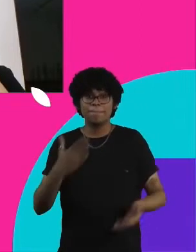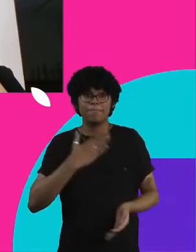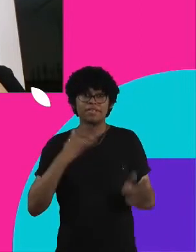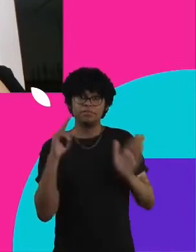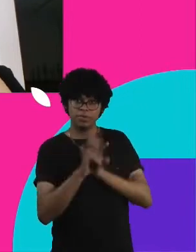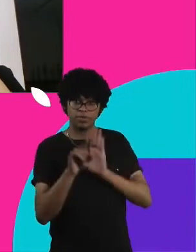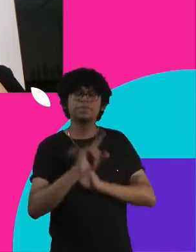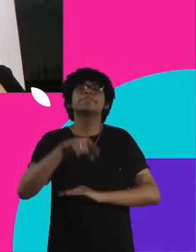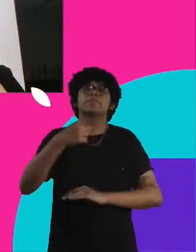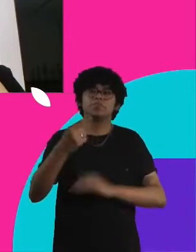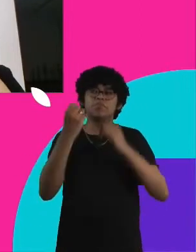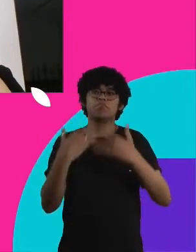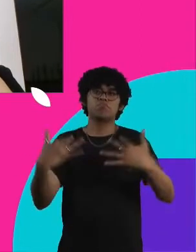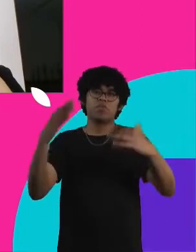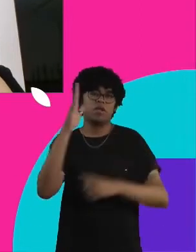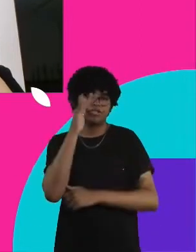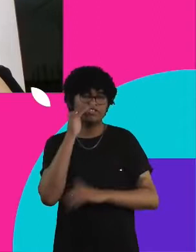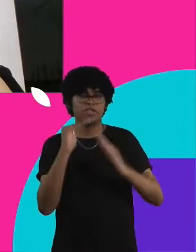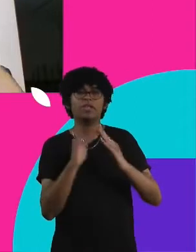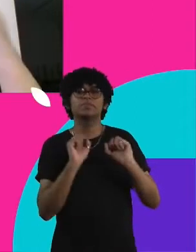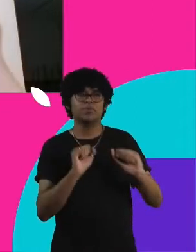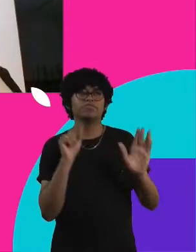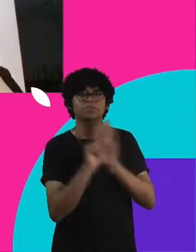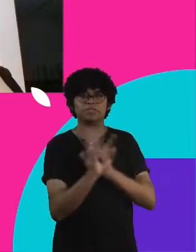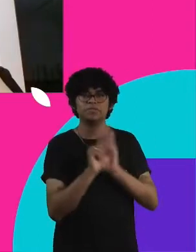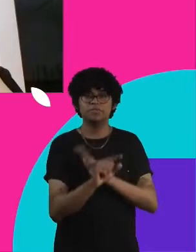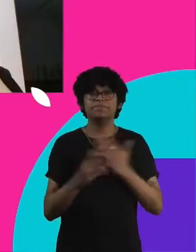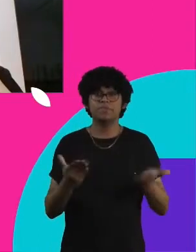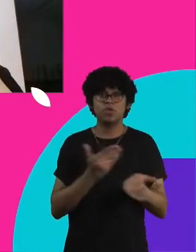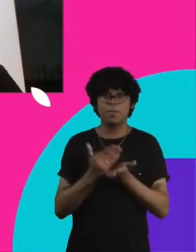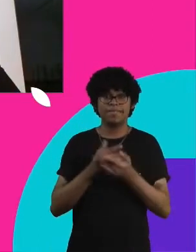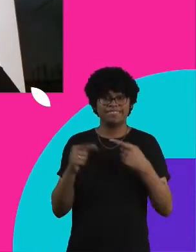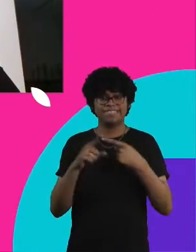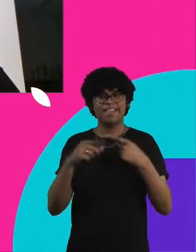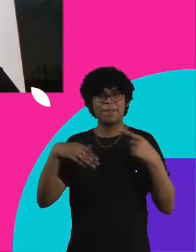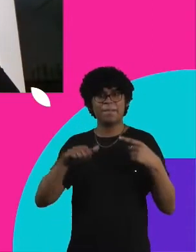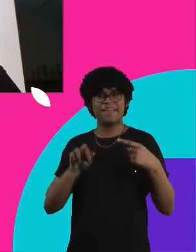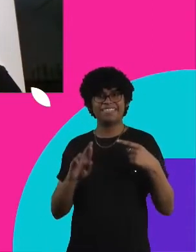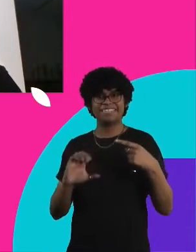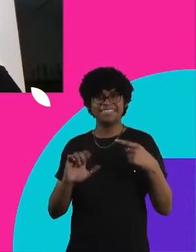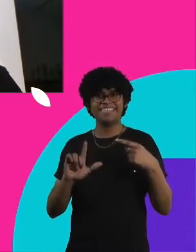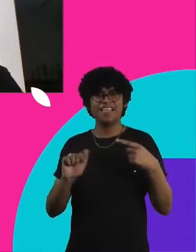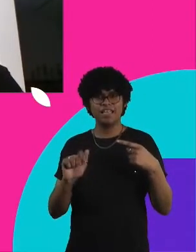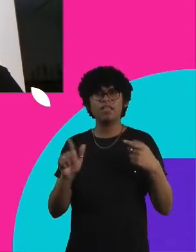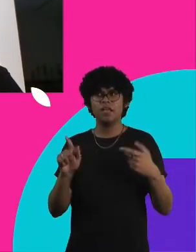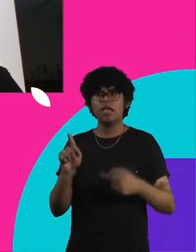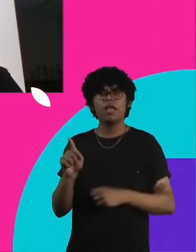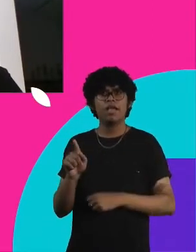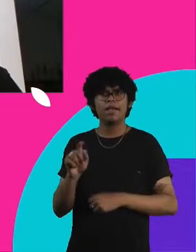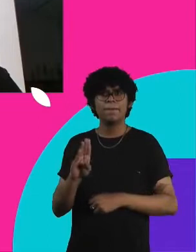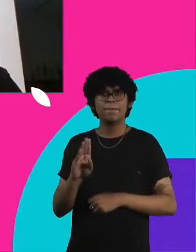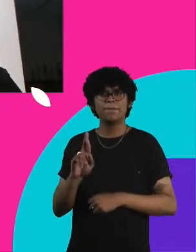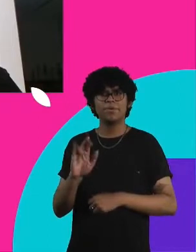vão vir as perguntas do público. E eu vou começar com a Marcela mesmo. Eu acho que esse teu depoimento foi muito lindo. Brené Brown fala muito disso,